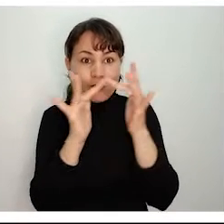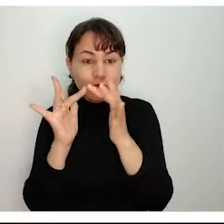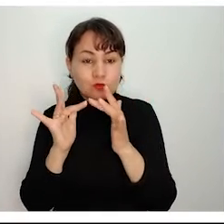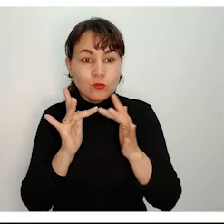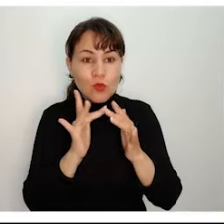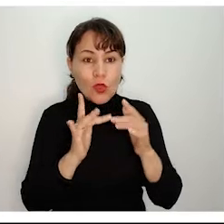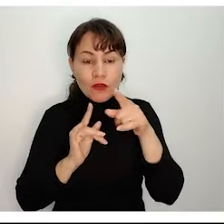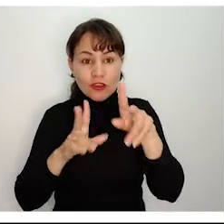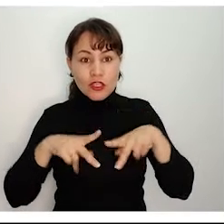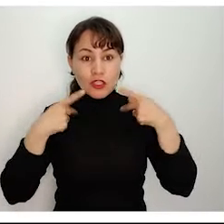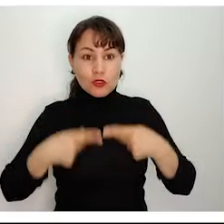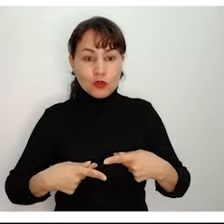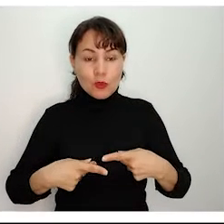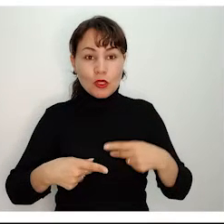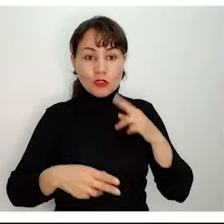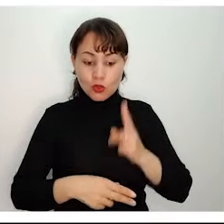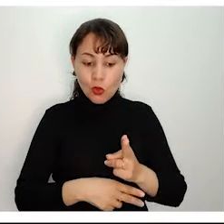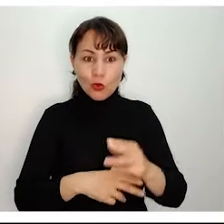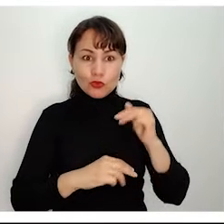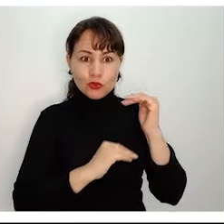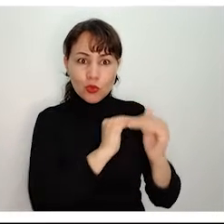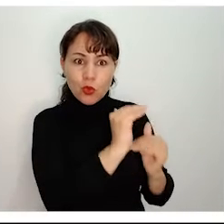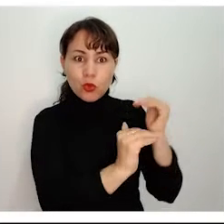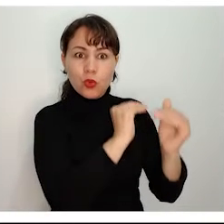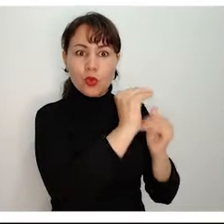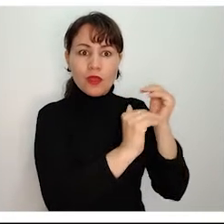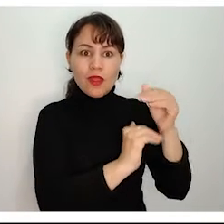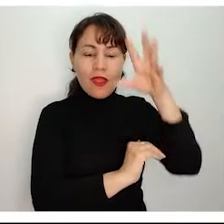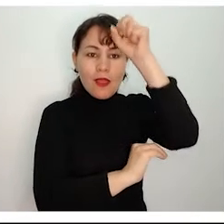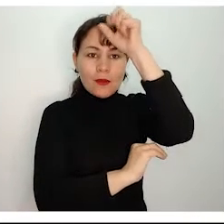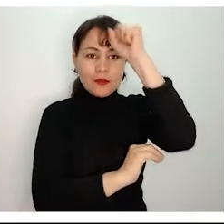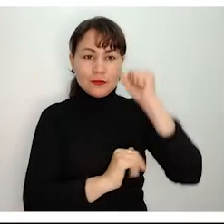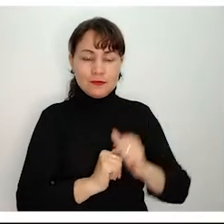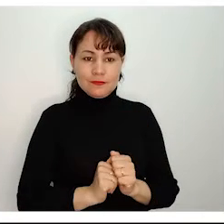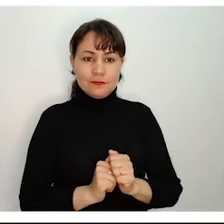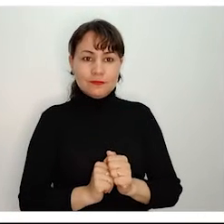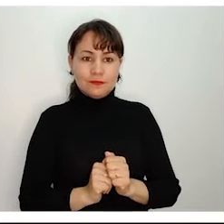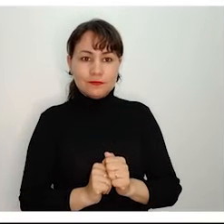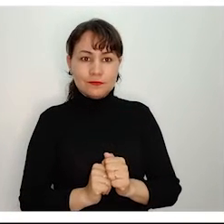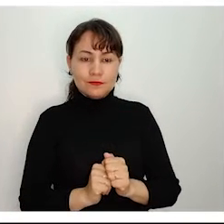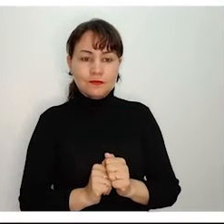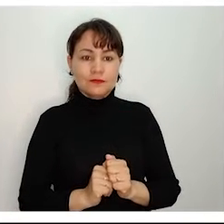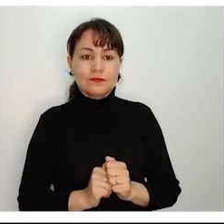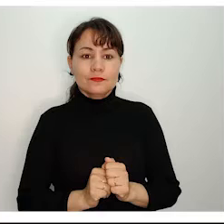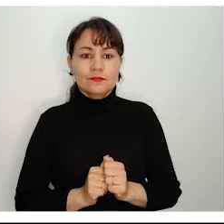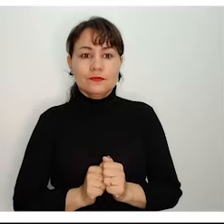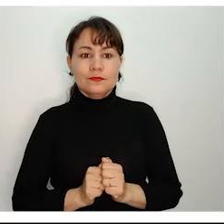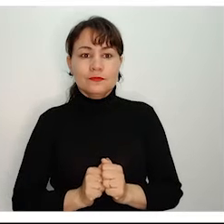porque vocês são seres humanos que continuam em desenvolvimento e em aprendizagem.